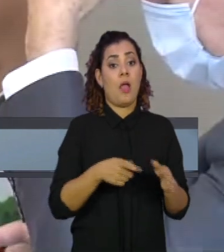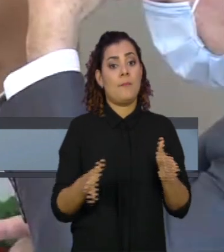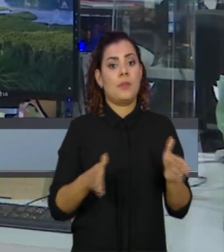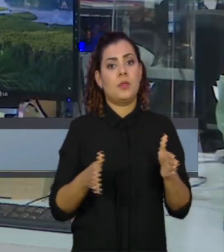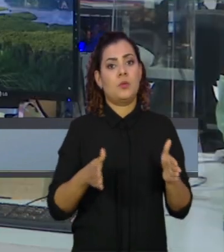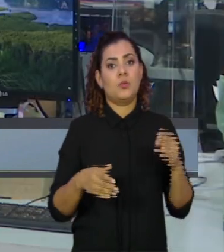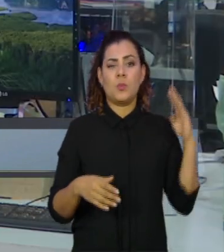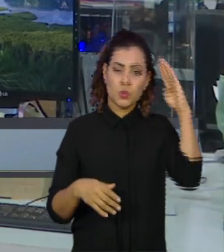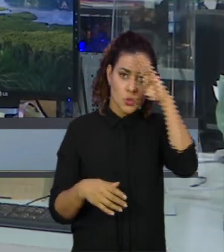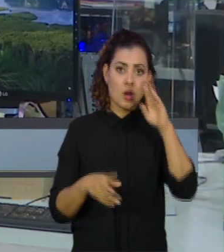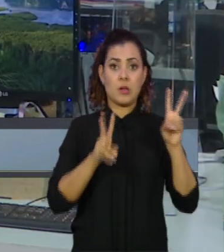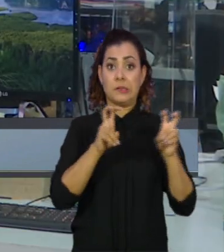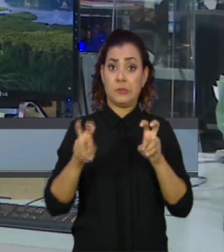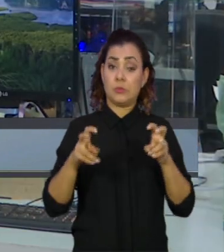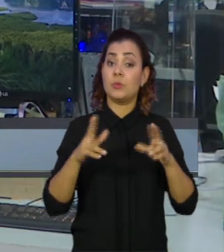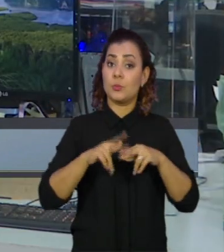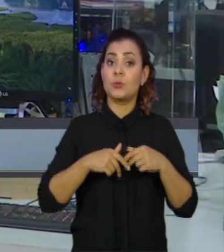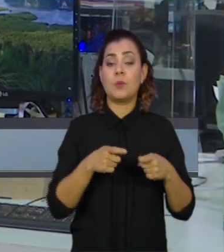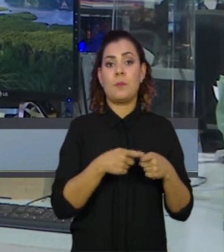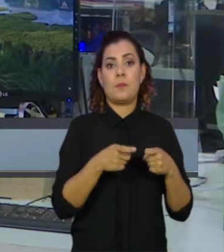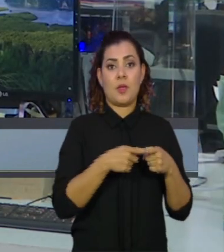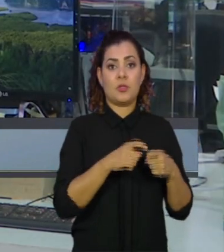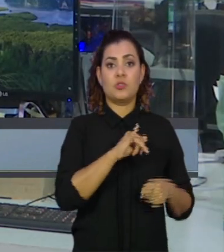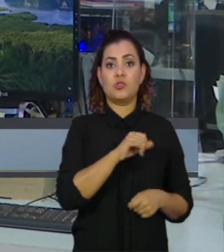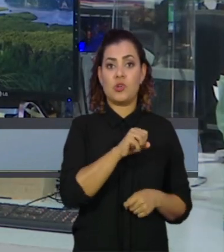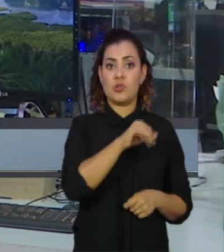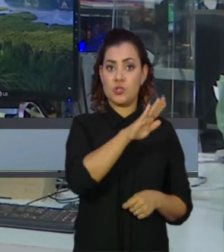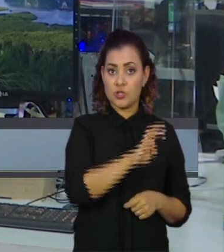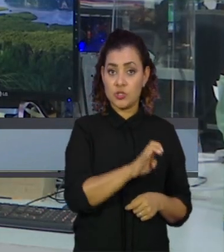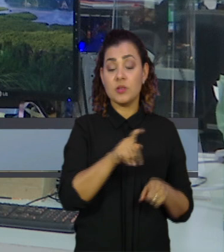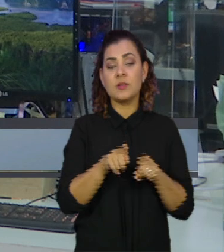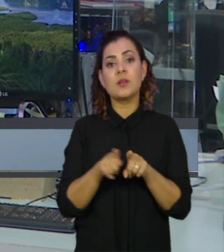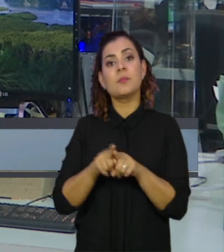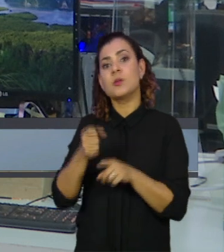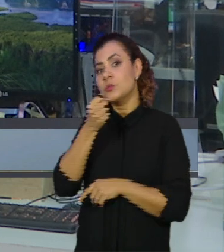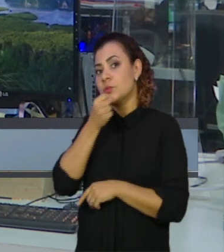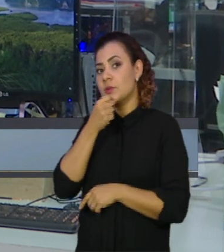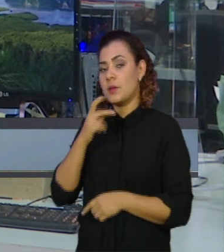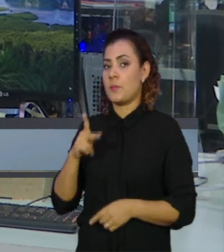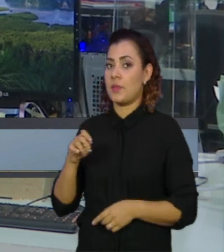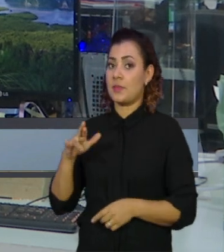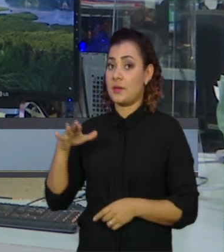pandemia. Assuntos para o médico imunologista Jorge Calil e para a jornalista